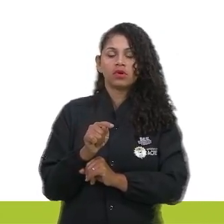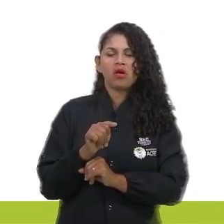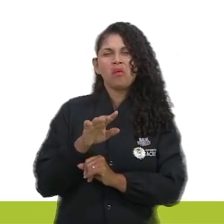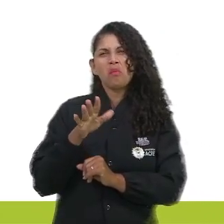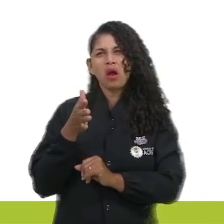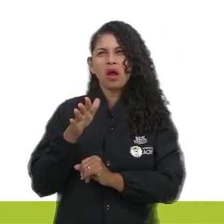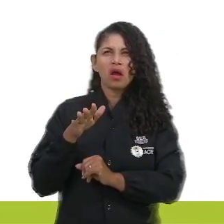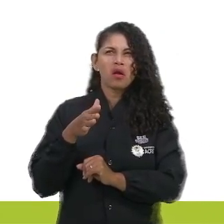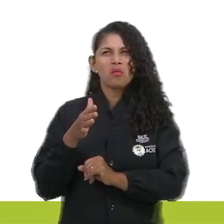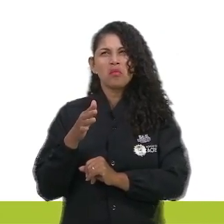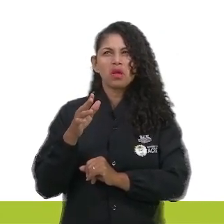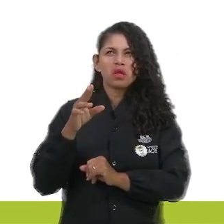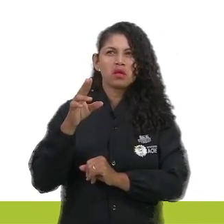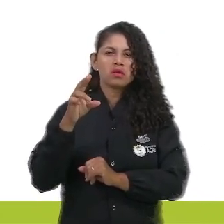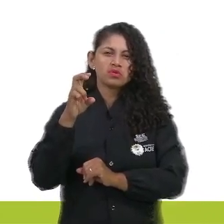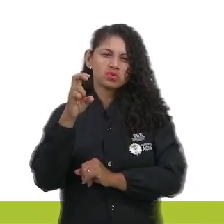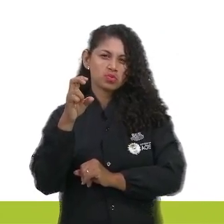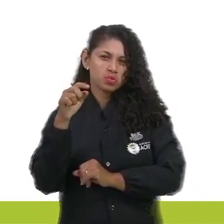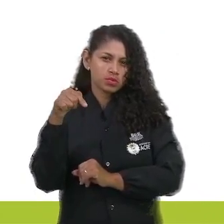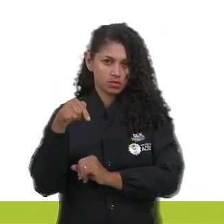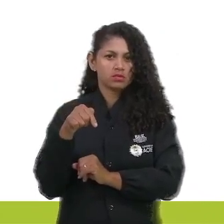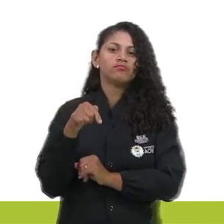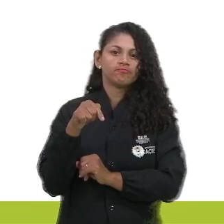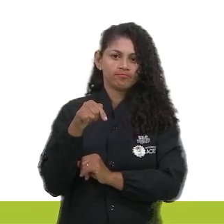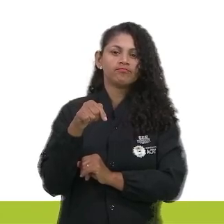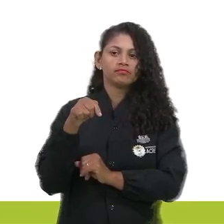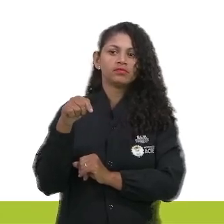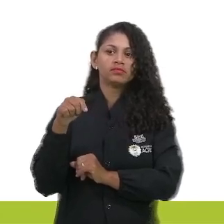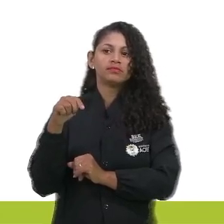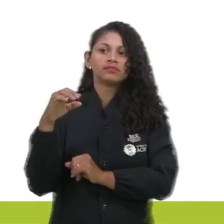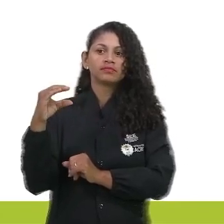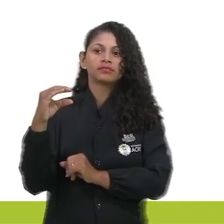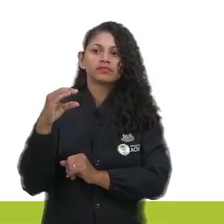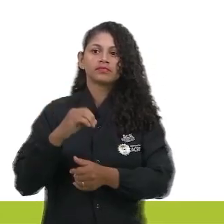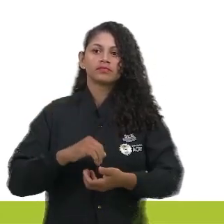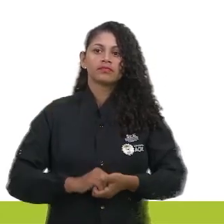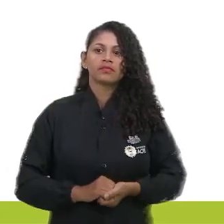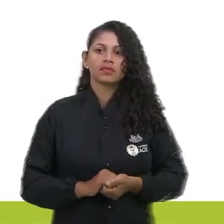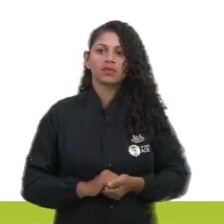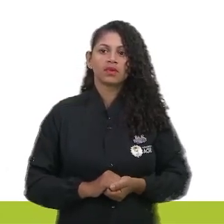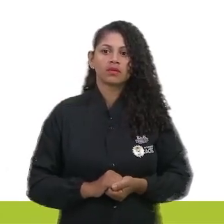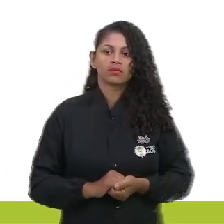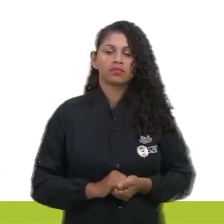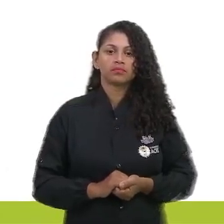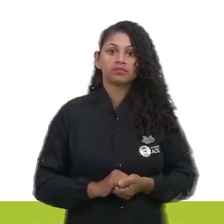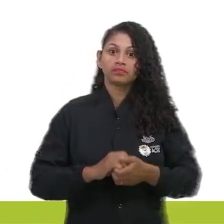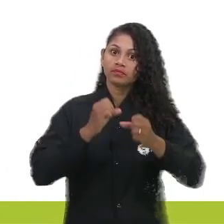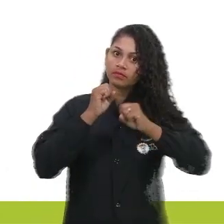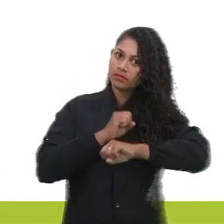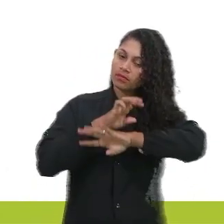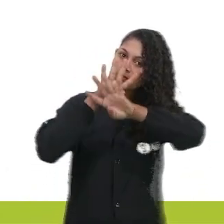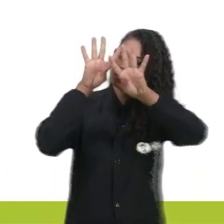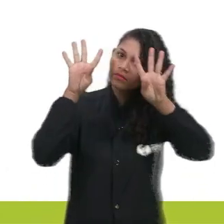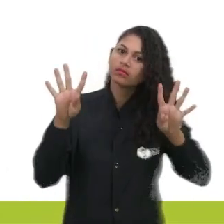eu vou deixar essas contas aqui para vocês. Tentem fazer e encontrar isso aqui. Só para deixar claro,